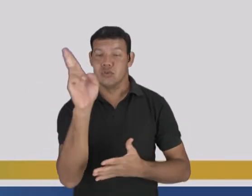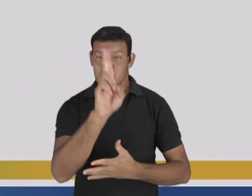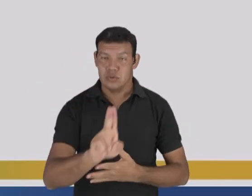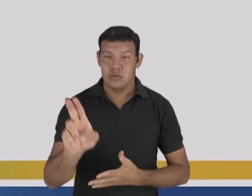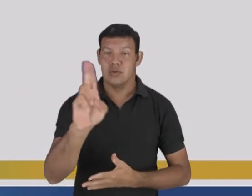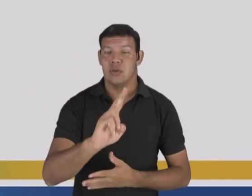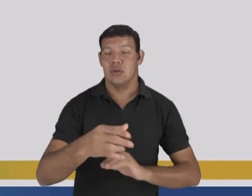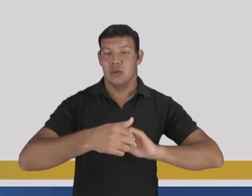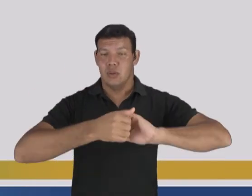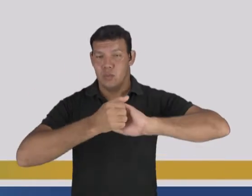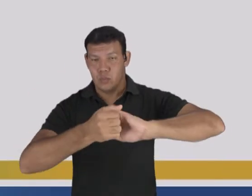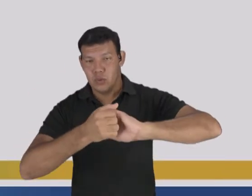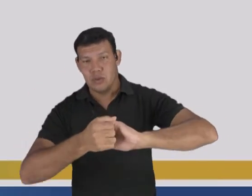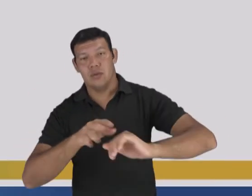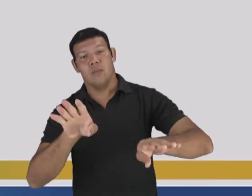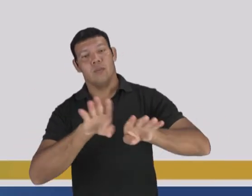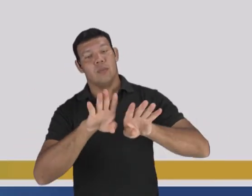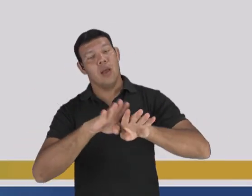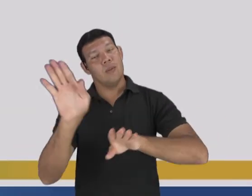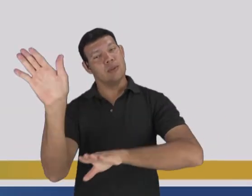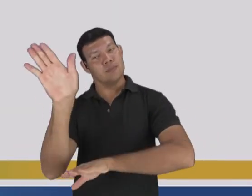saudar e para me despedir, tá?